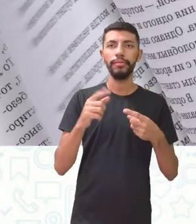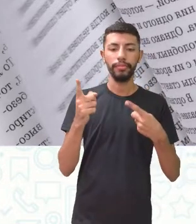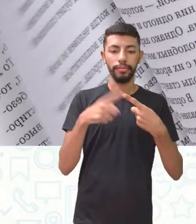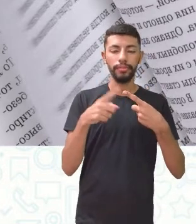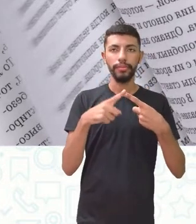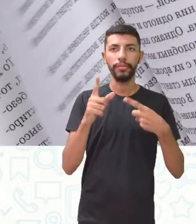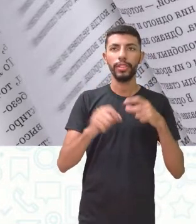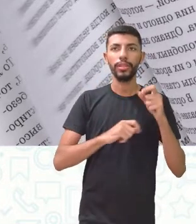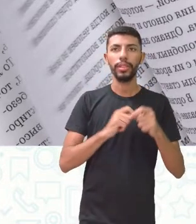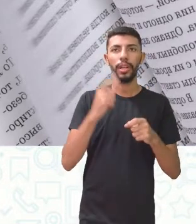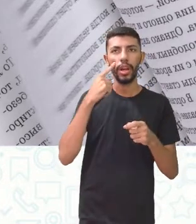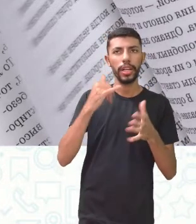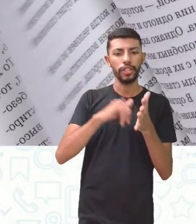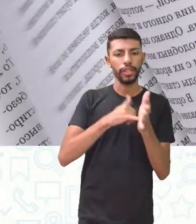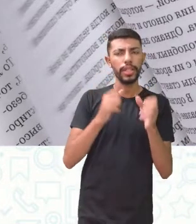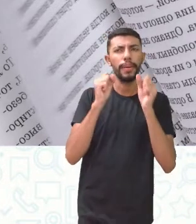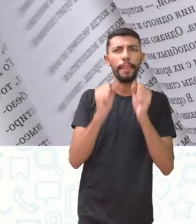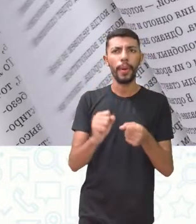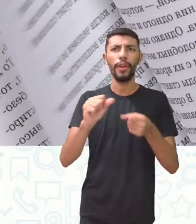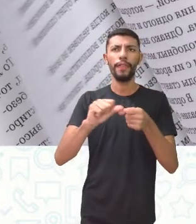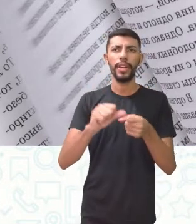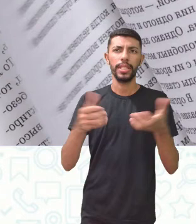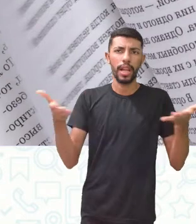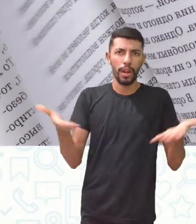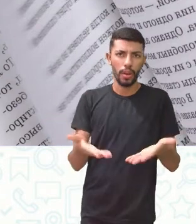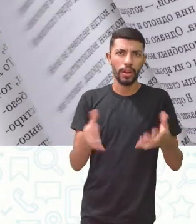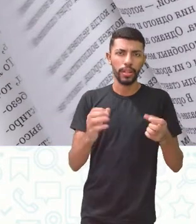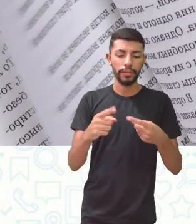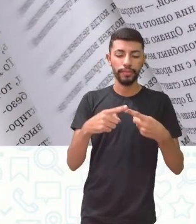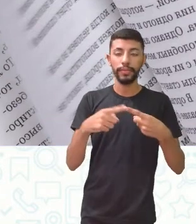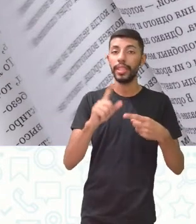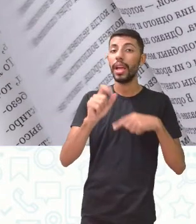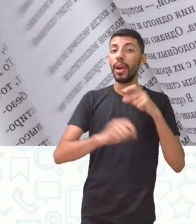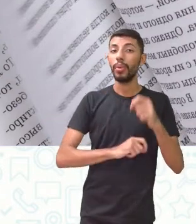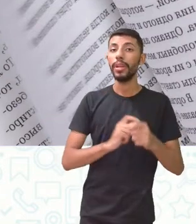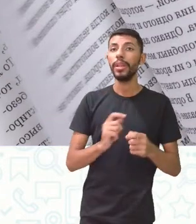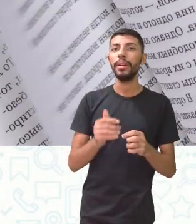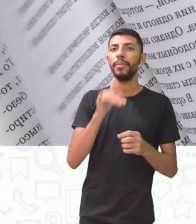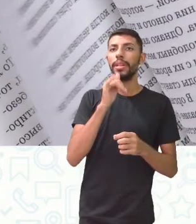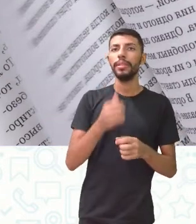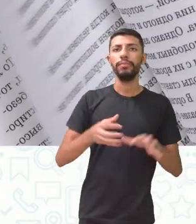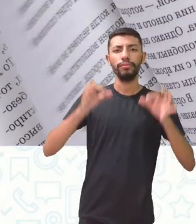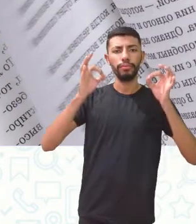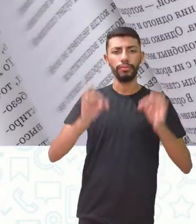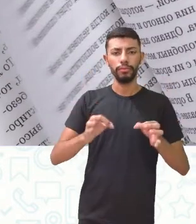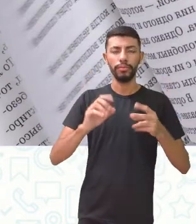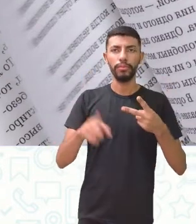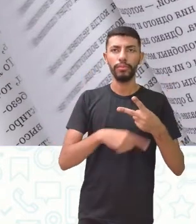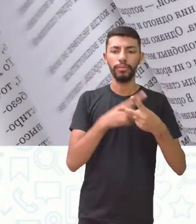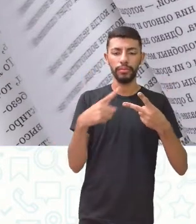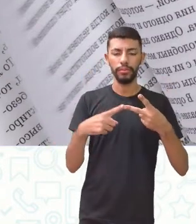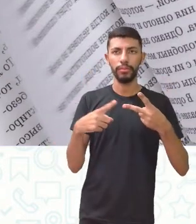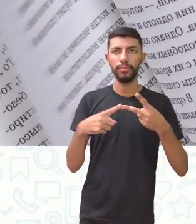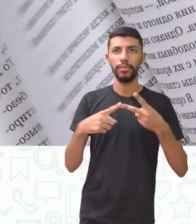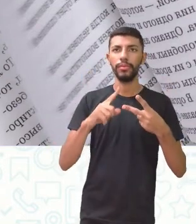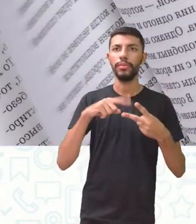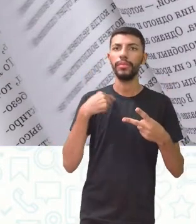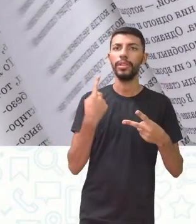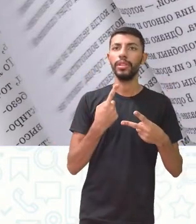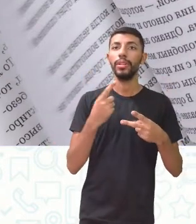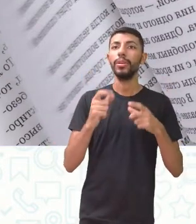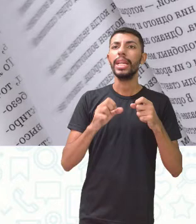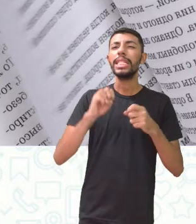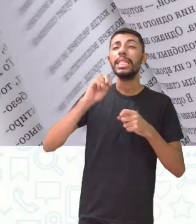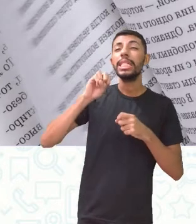indicativo, a inscrição pode ser feita agora, então a gente percebe que é uma afirmação, e a gente está utilizando o verbo poder. O subjuntivo,